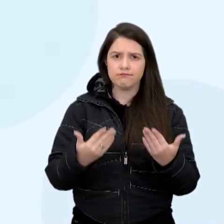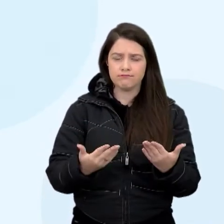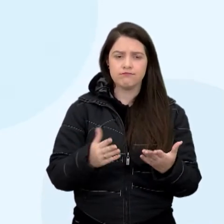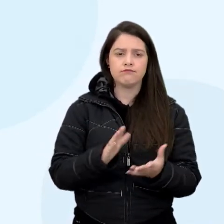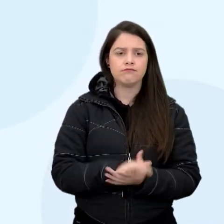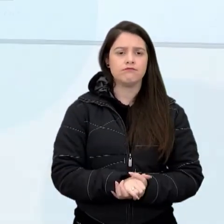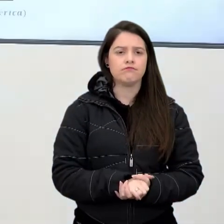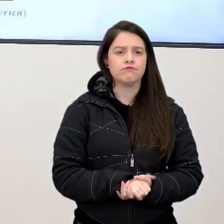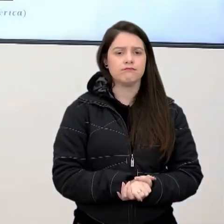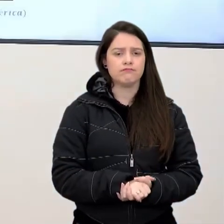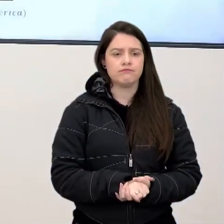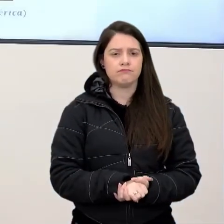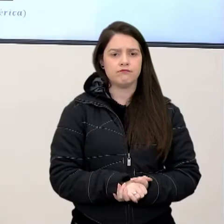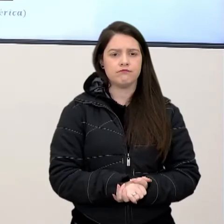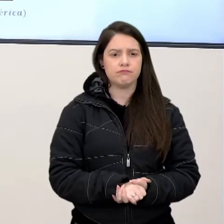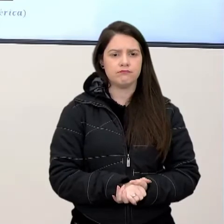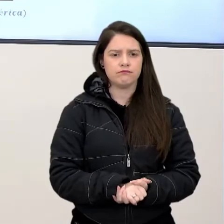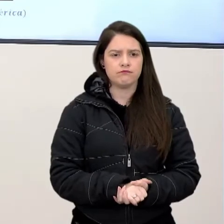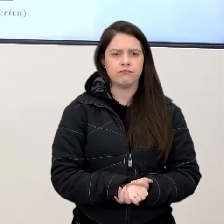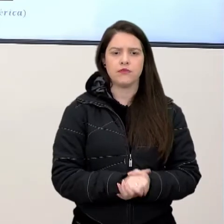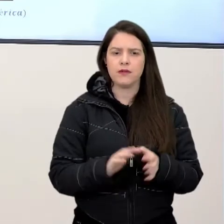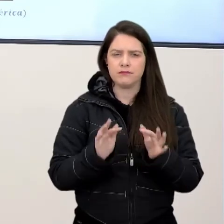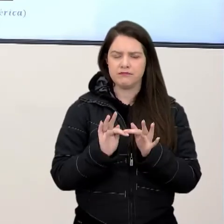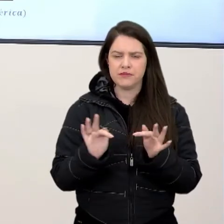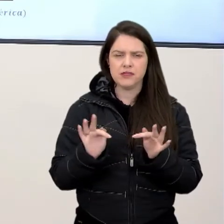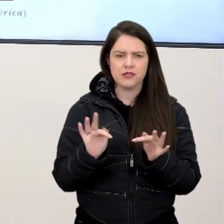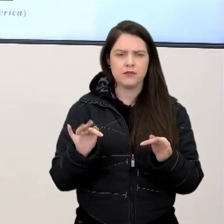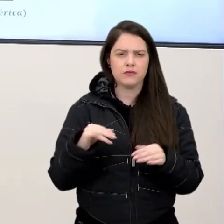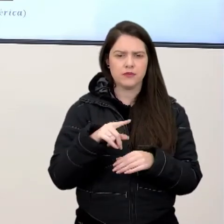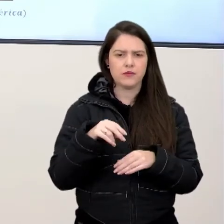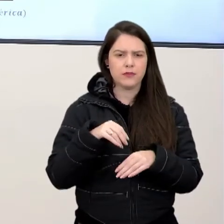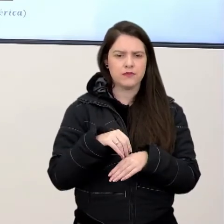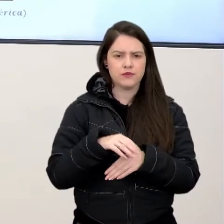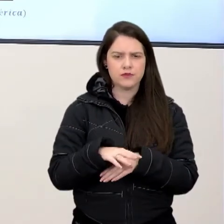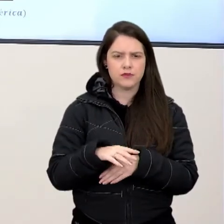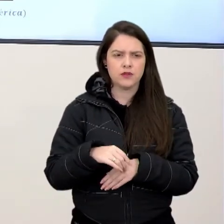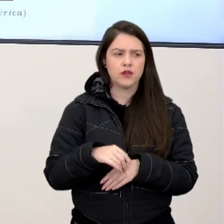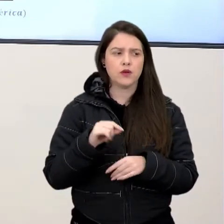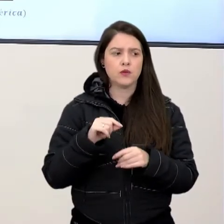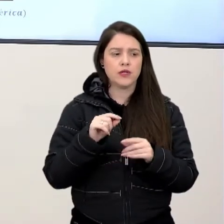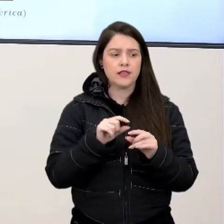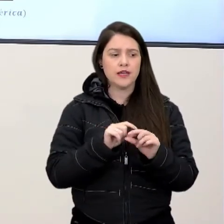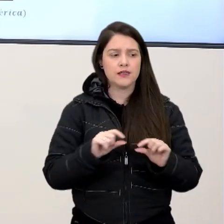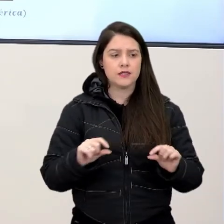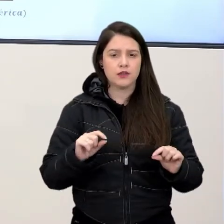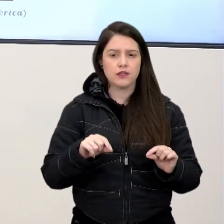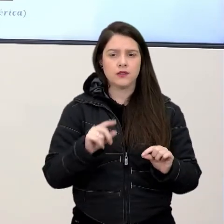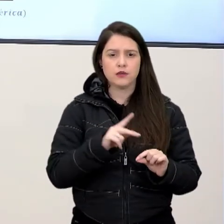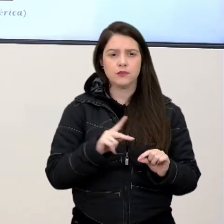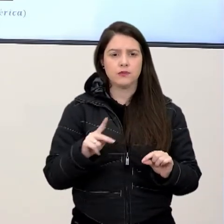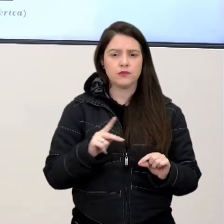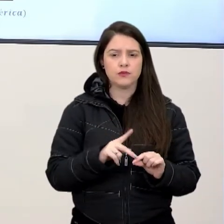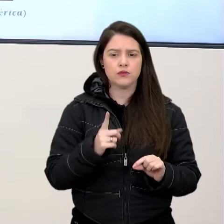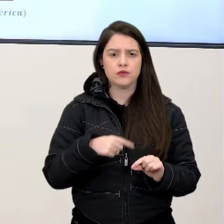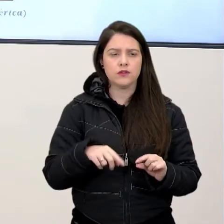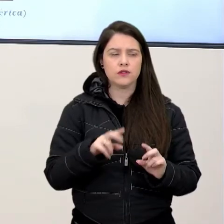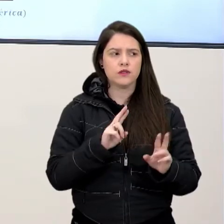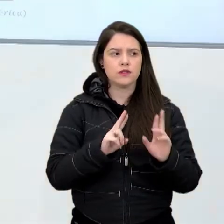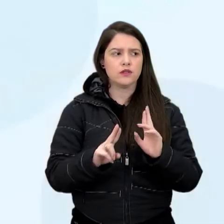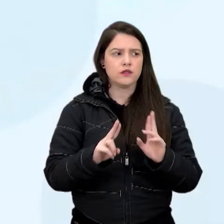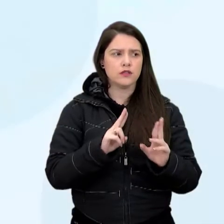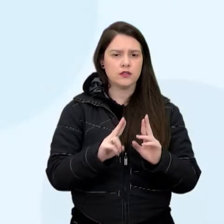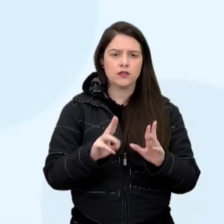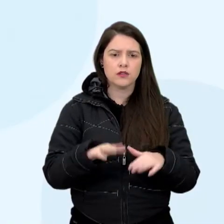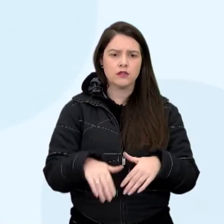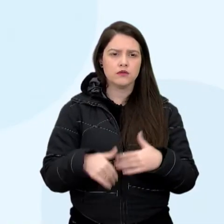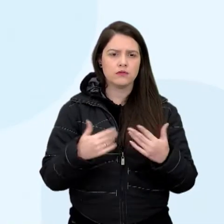ideia. Bastante simples para você entender. Poxa, rapaz, o que está escrito aqui, professor? Está escrito que eu vou calcular o somatório do I,